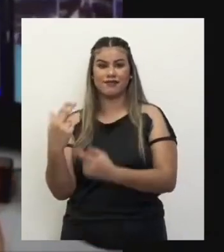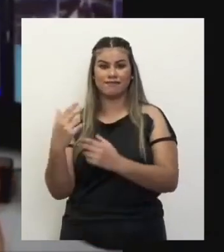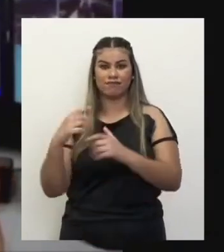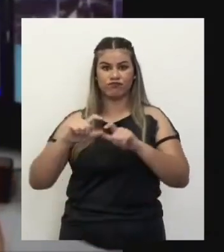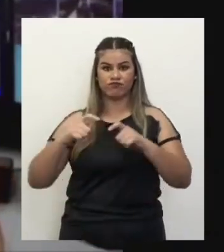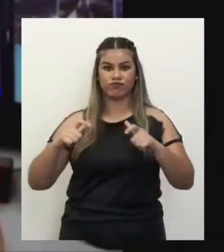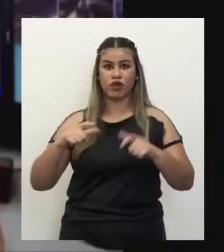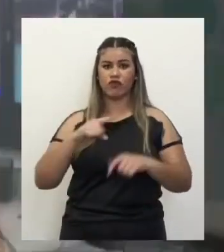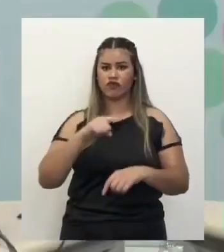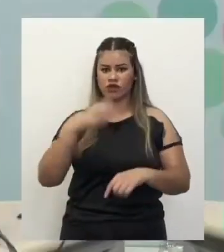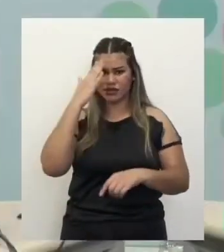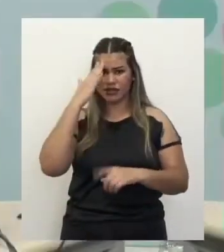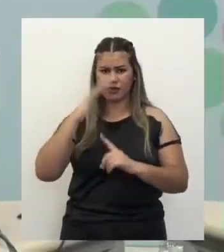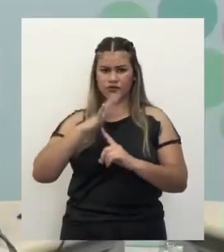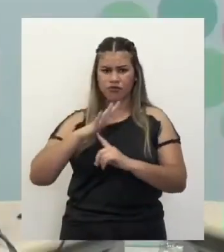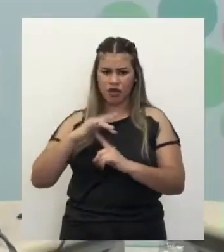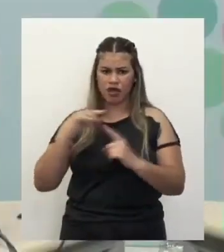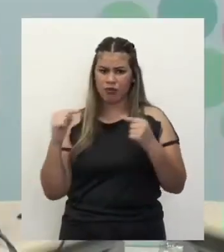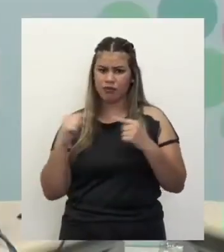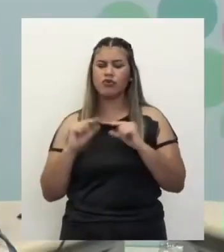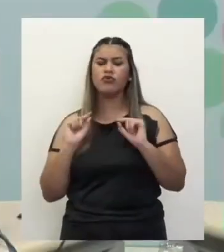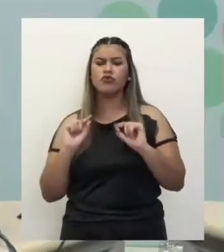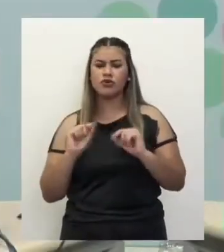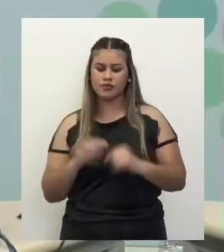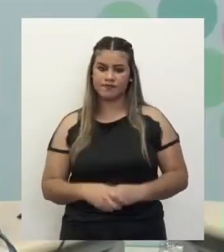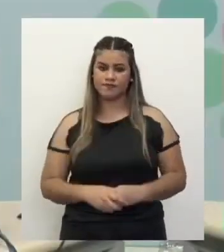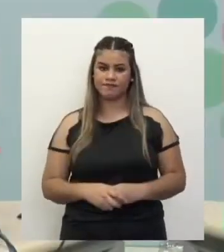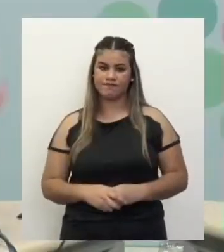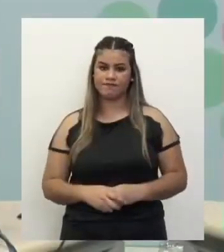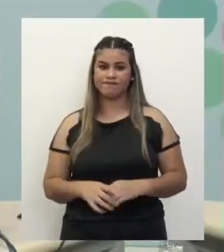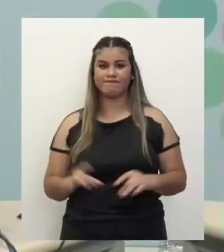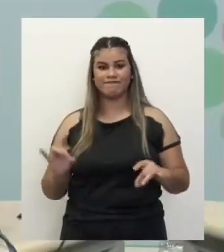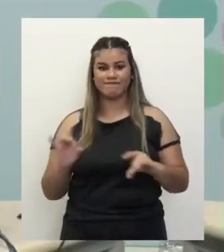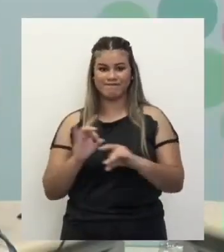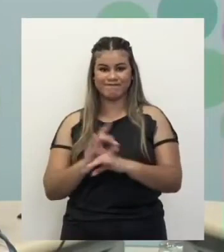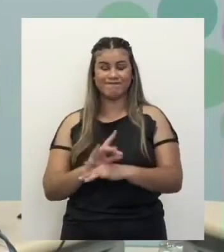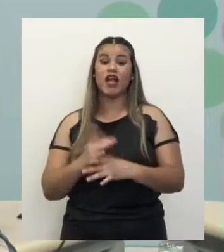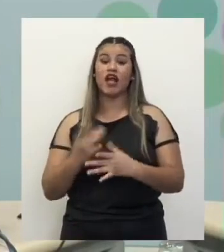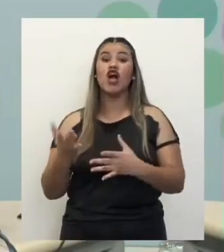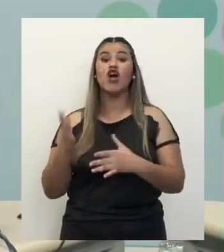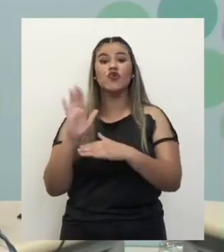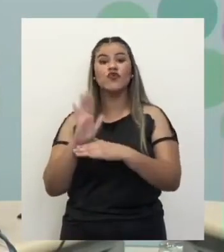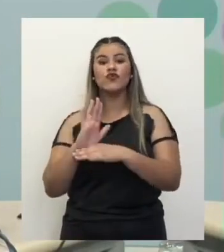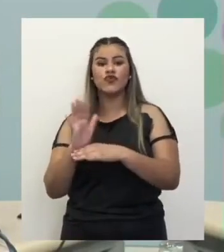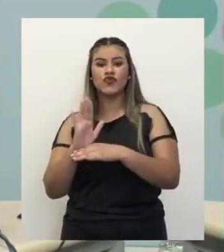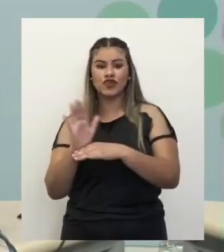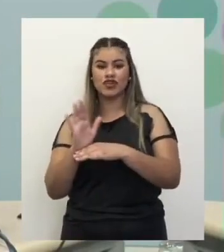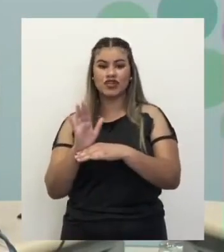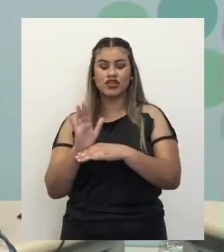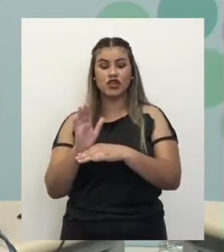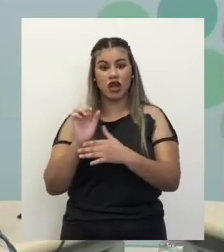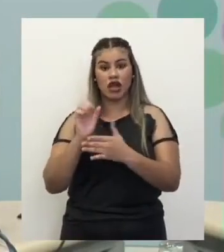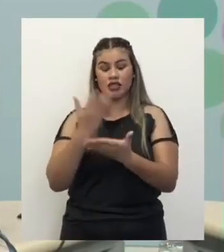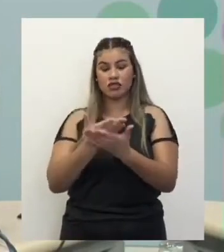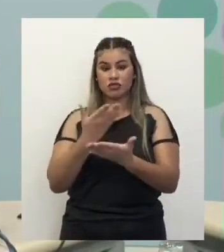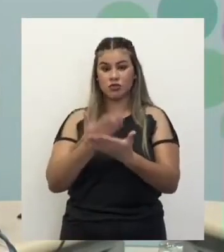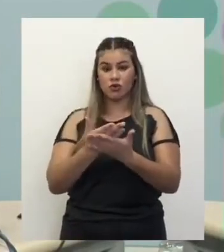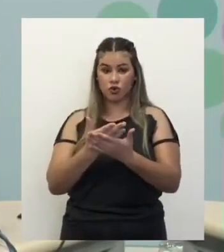parque tecnológico? Muito bem, nossa aula está chegando ao fim, mas nós vamos deixar para vocês uma